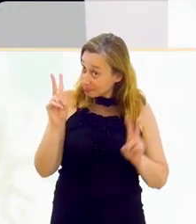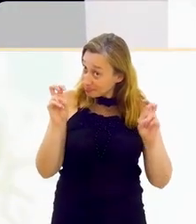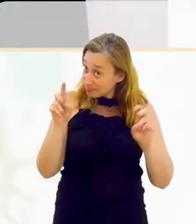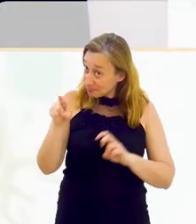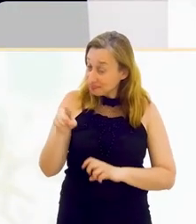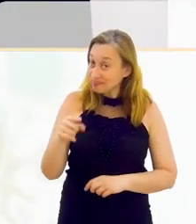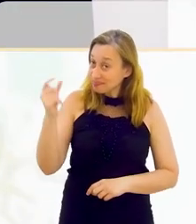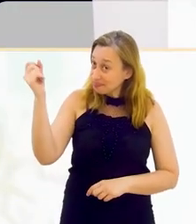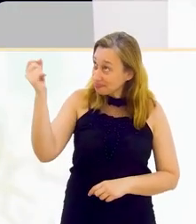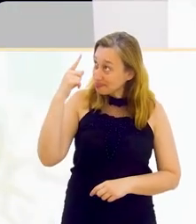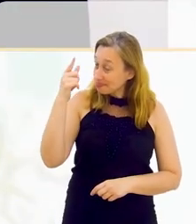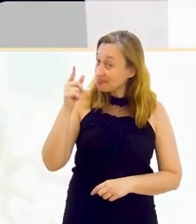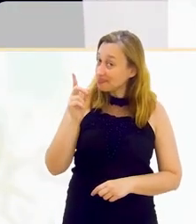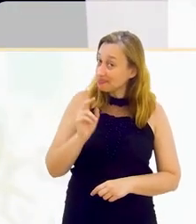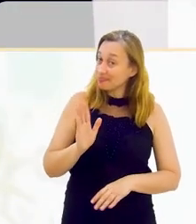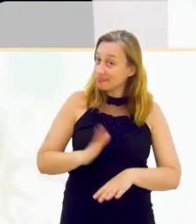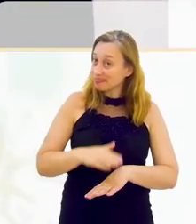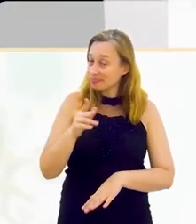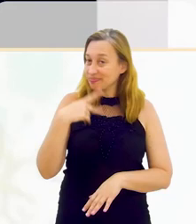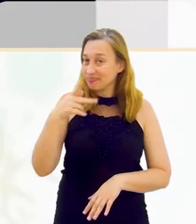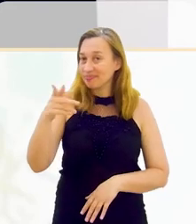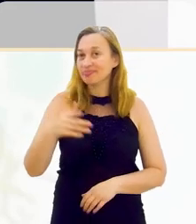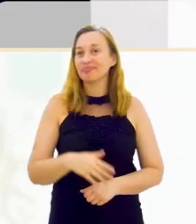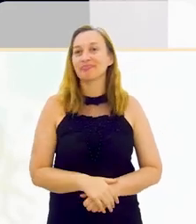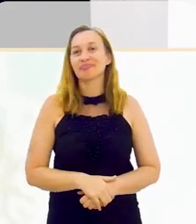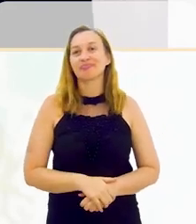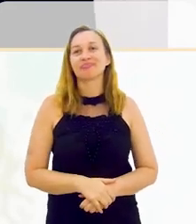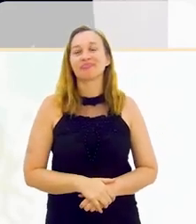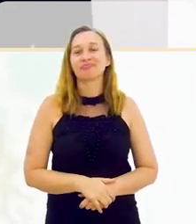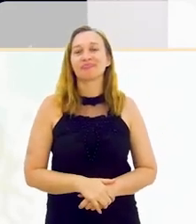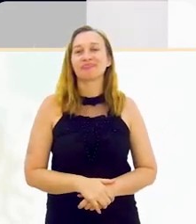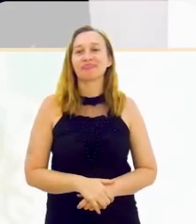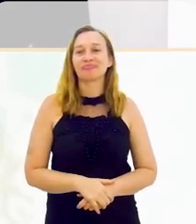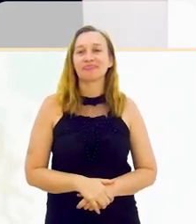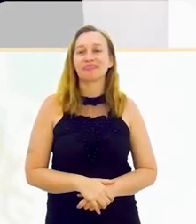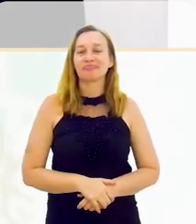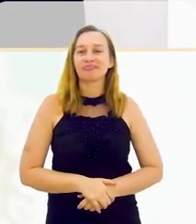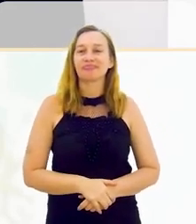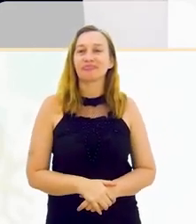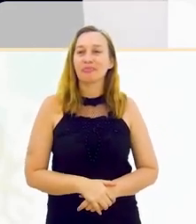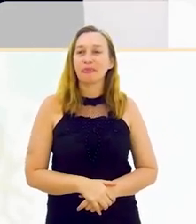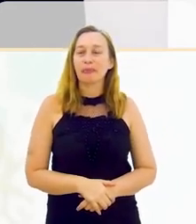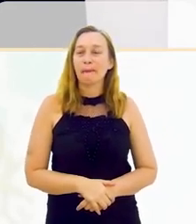importante. sobre isso, mas vamos continuar aqui na inspiração. Conta mais. Mas é importante.